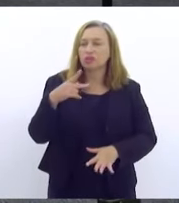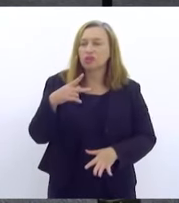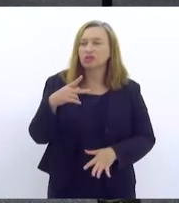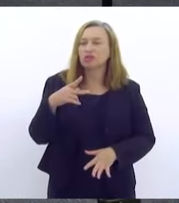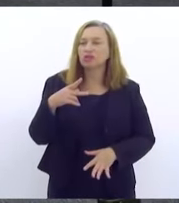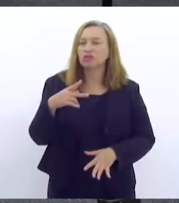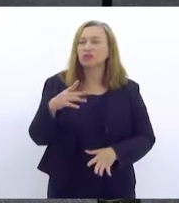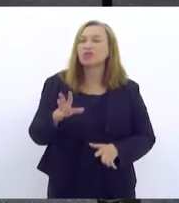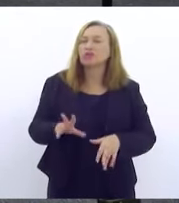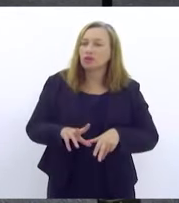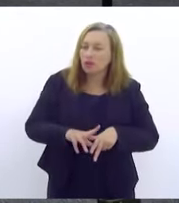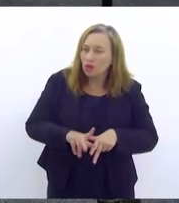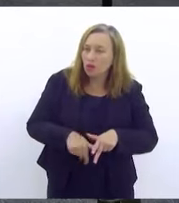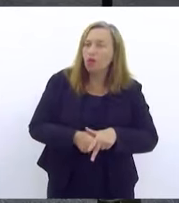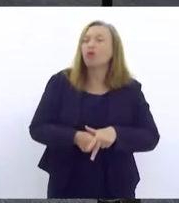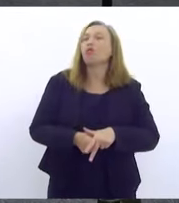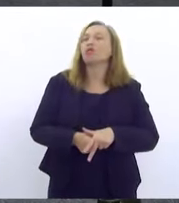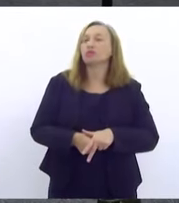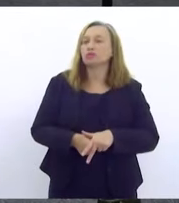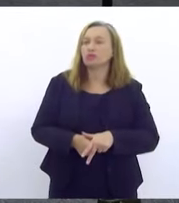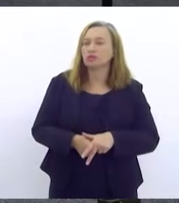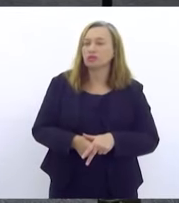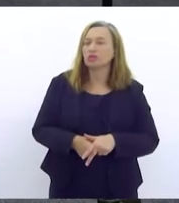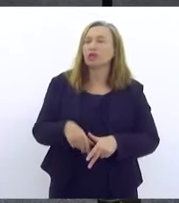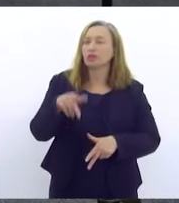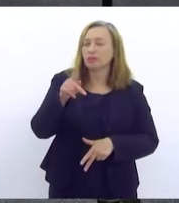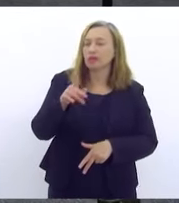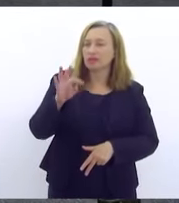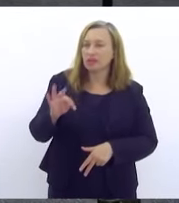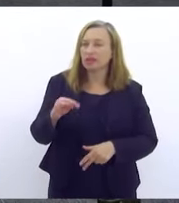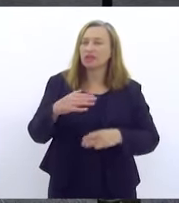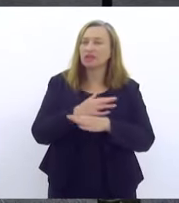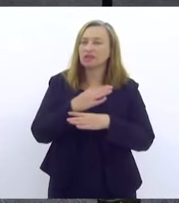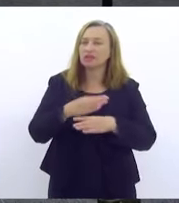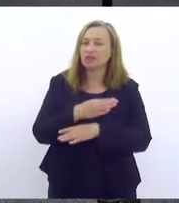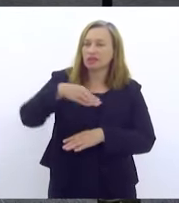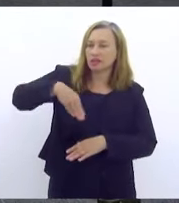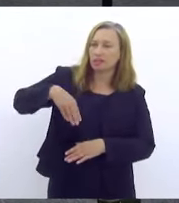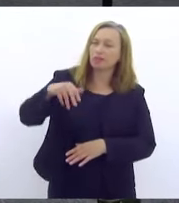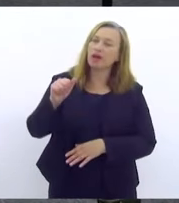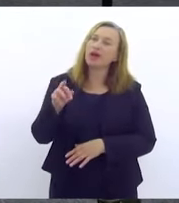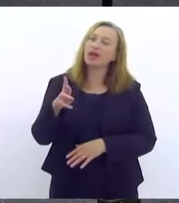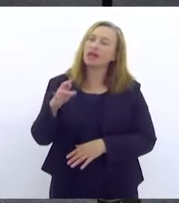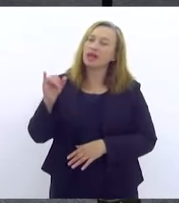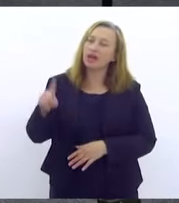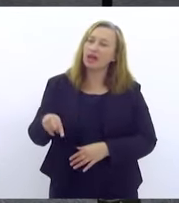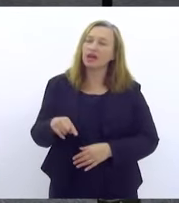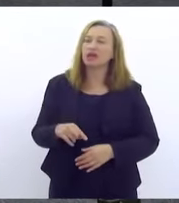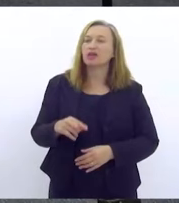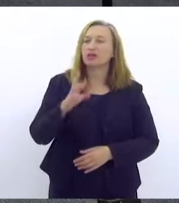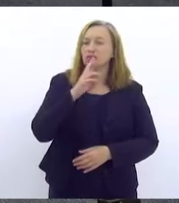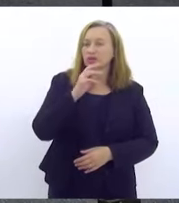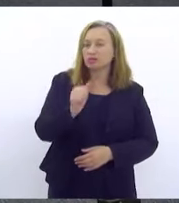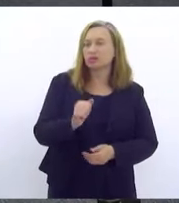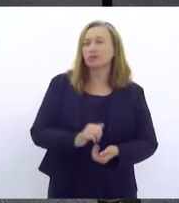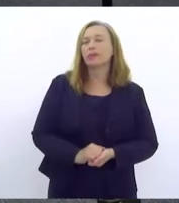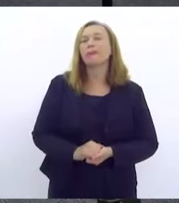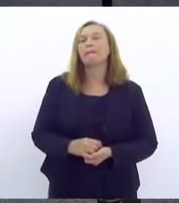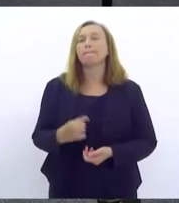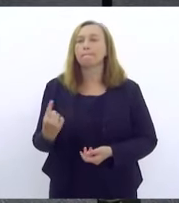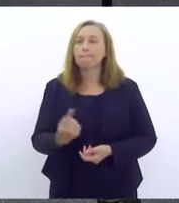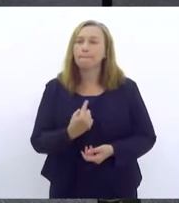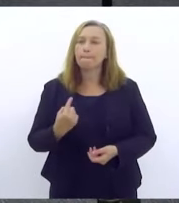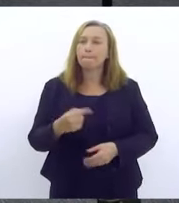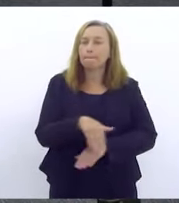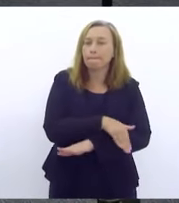nessa política corrupta implantada pelo PT na cidade de Maricá. Rodrigo, a gente que tá, nós que estamos